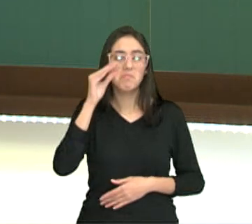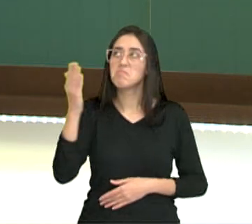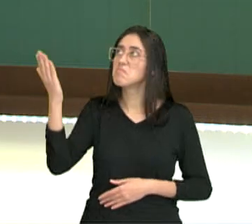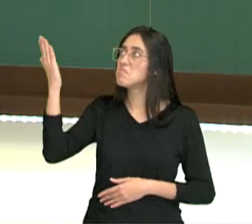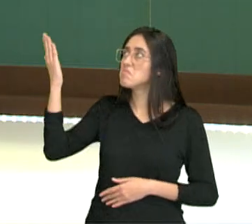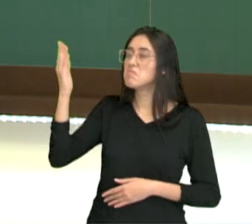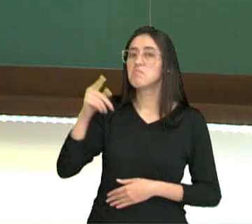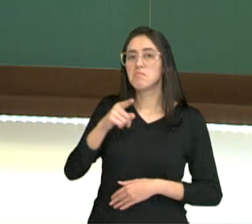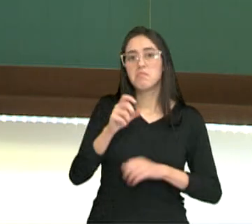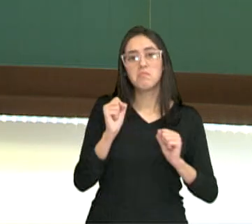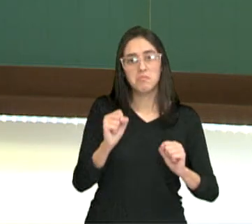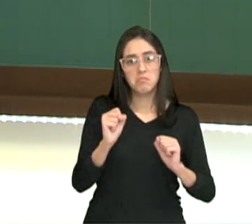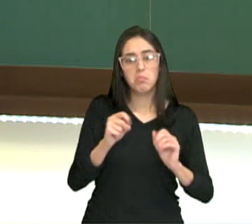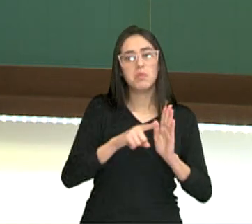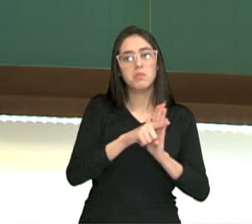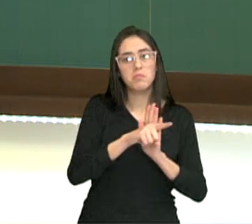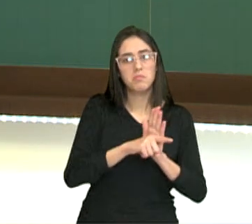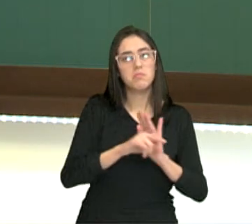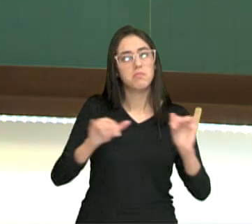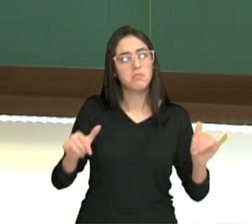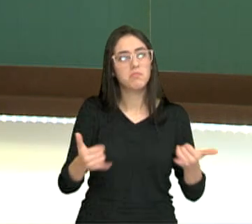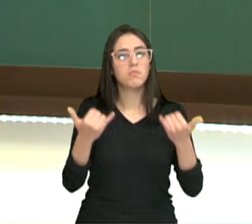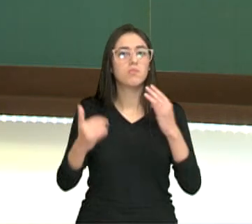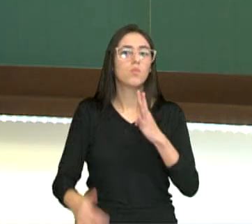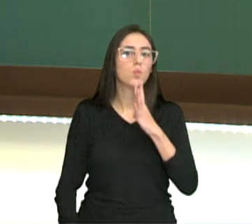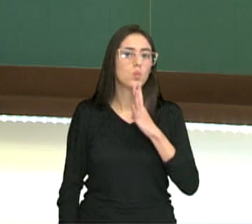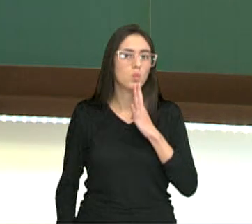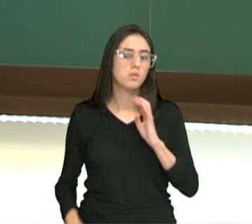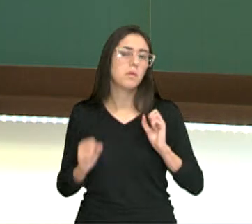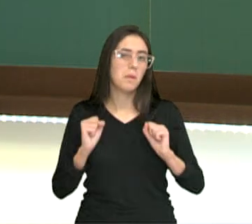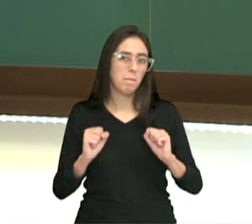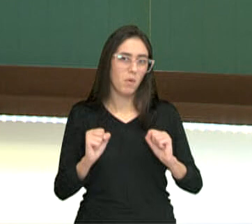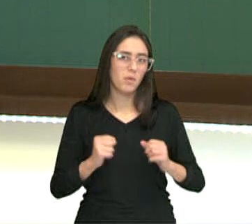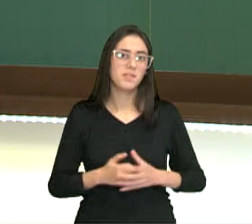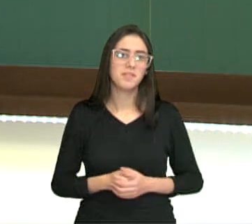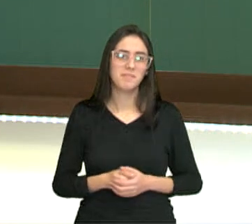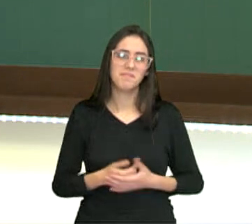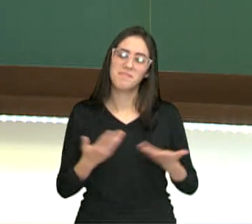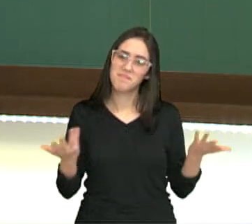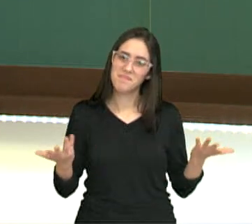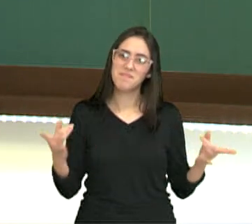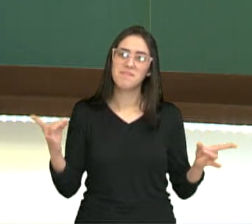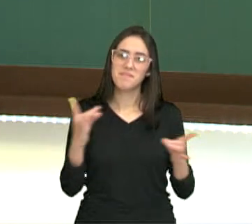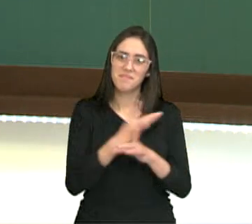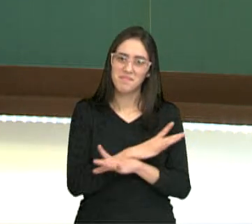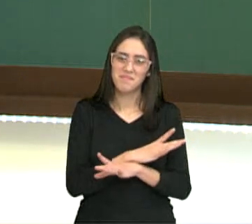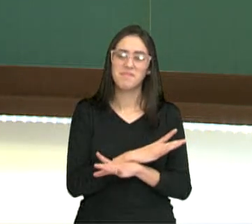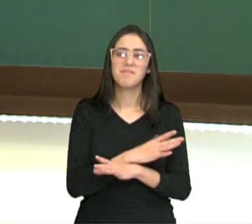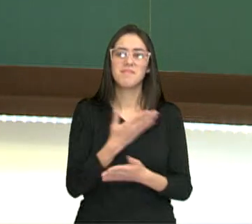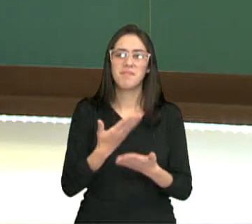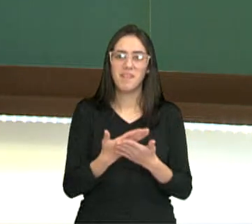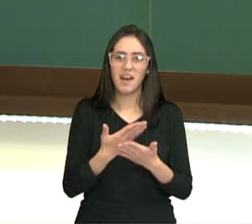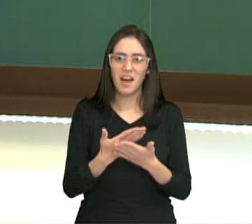sugestão de vídeos onde vocês podem se inteirar um pouquinho mais sobre o assunto. E é isso, gente. Com isso nós